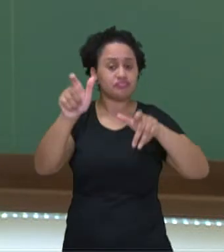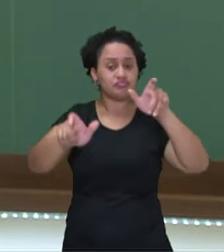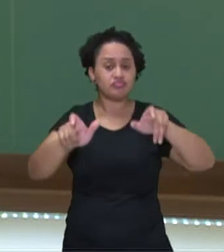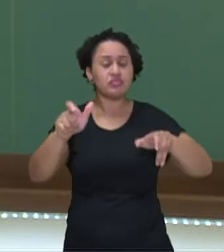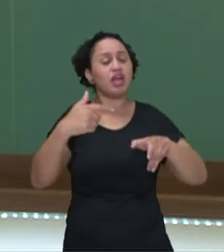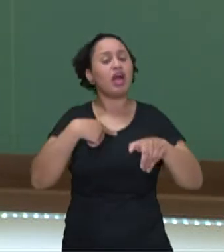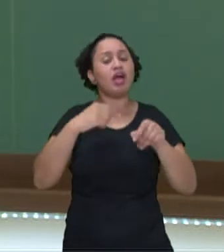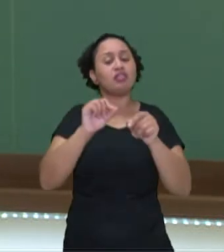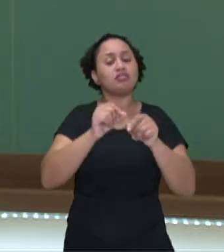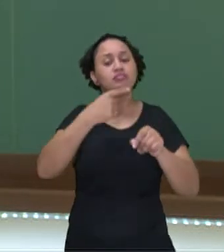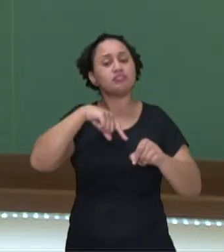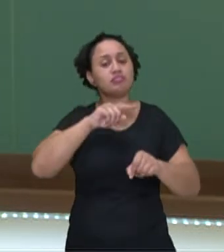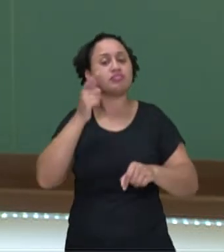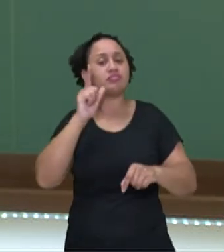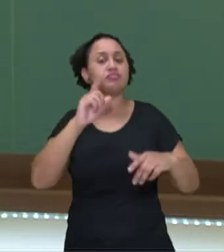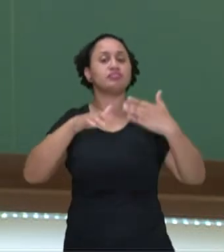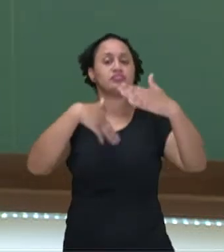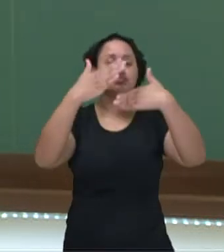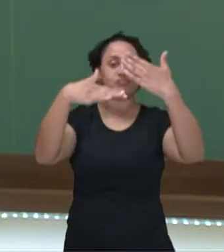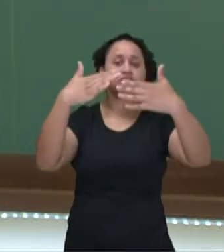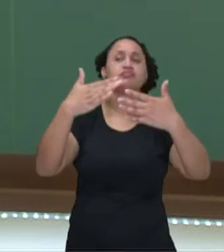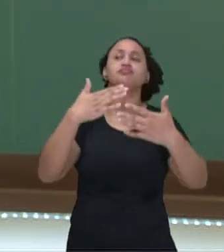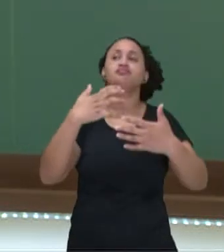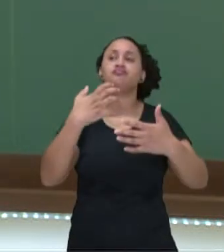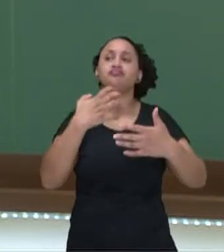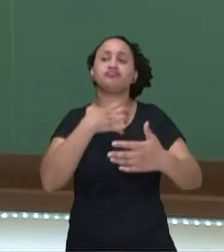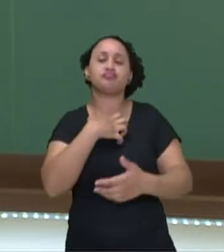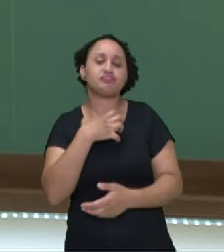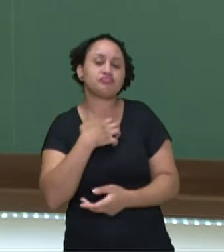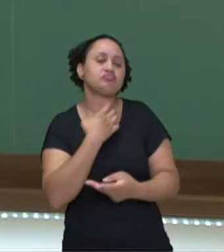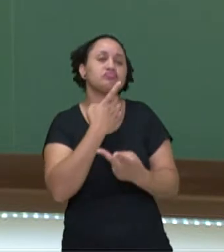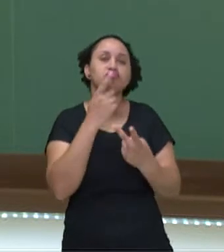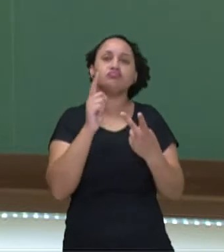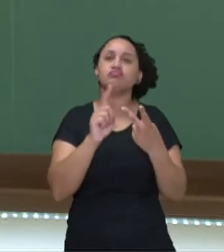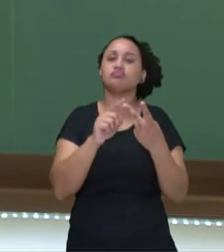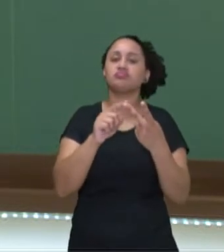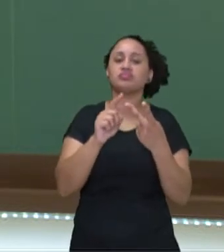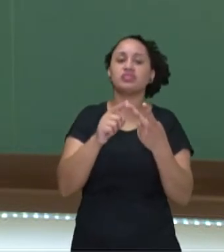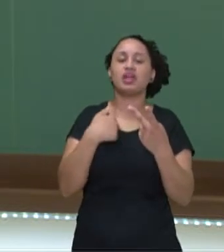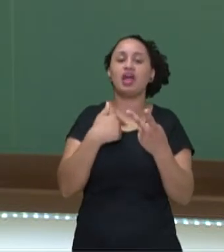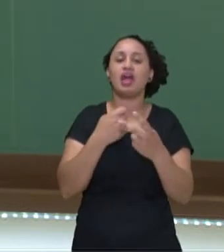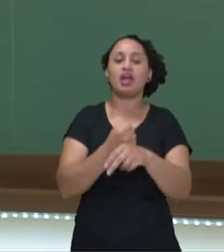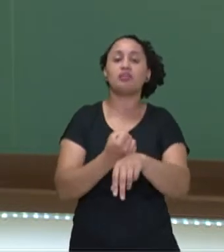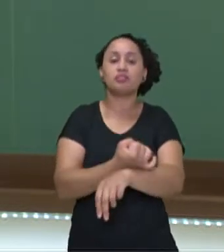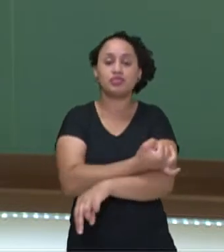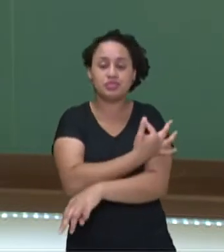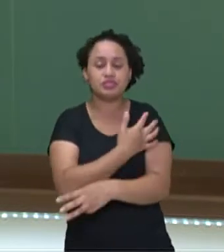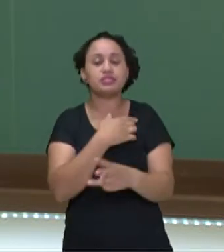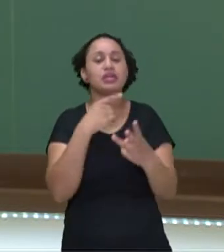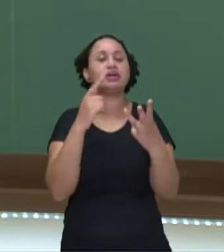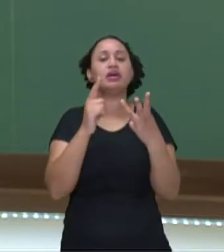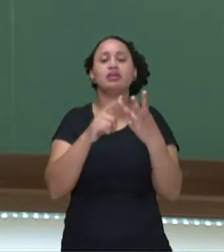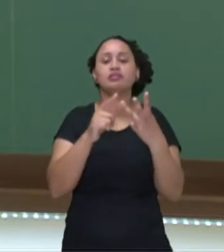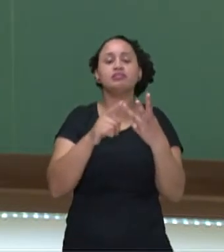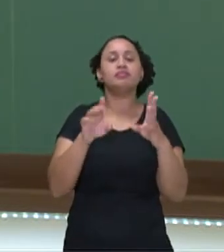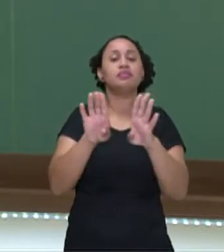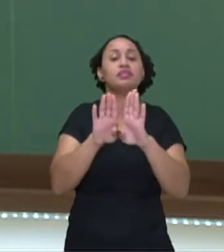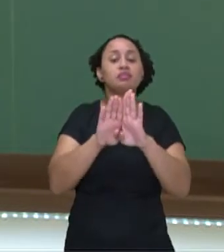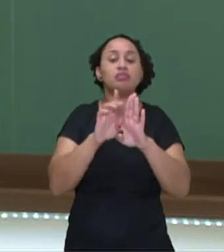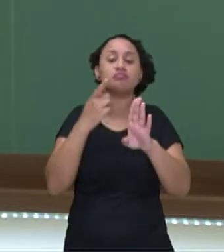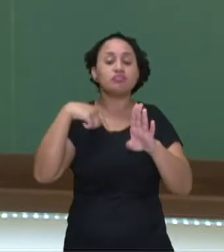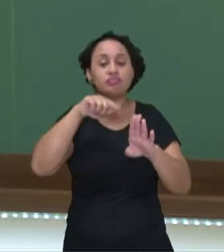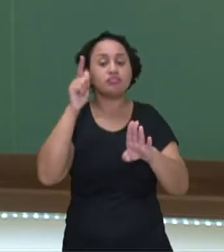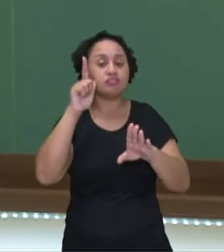permite desenvolver nosso campo afetivo, nosso campo emocional, permite nos